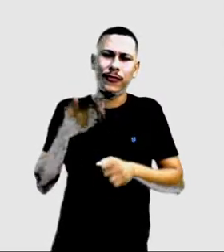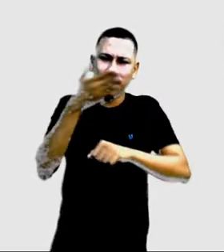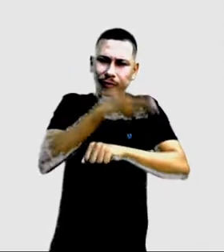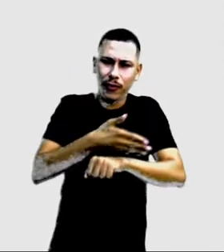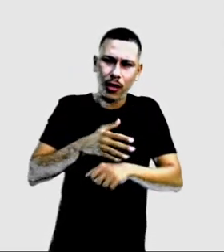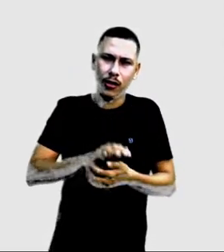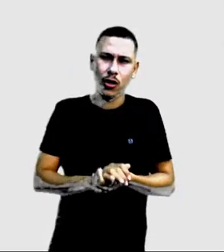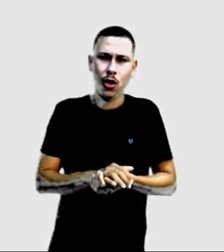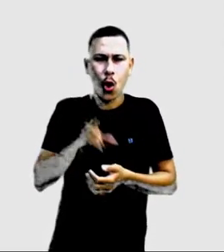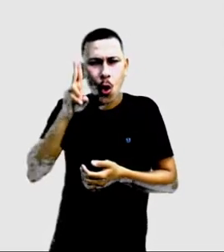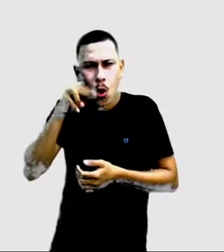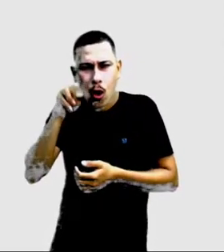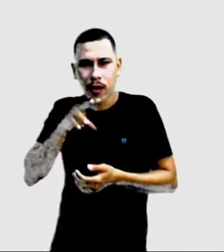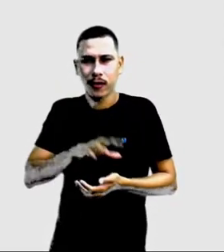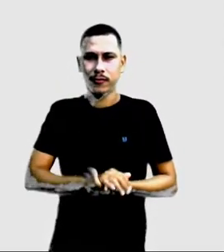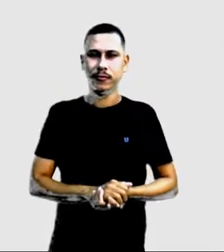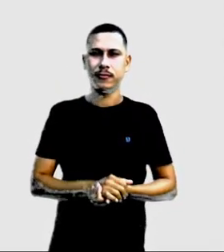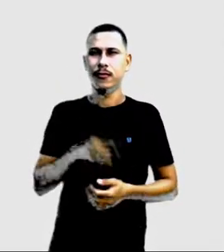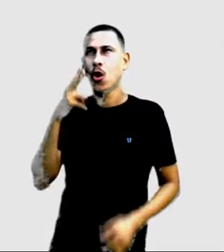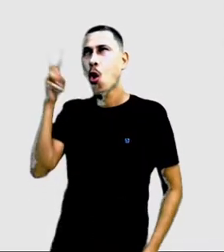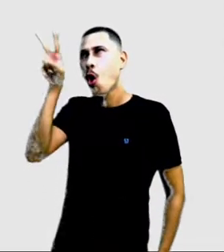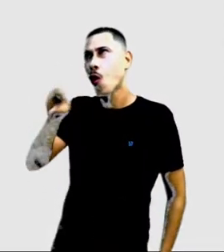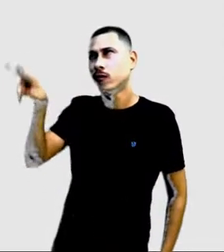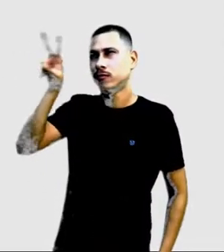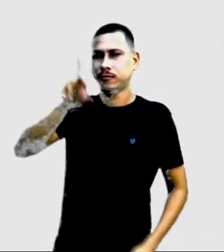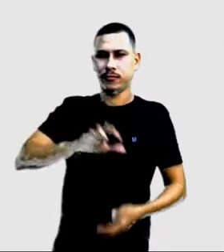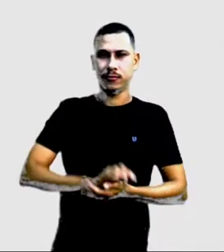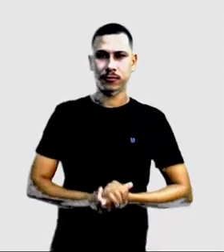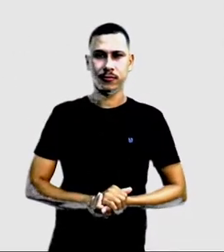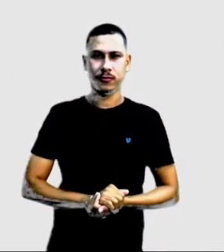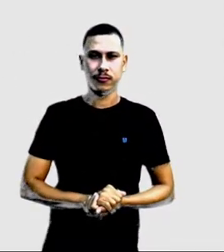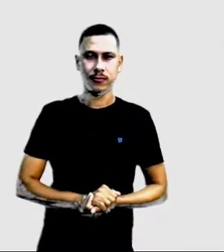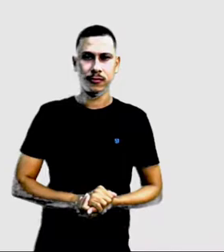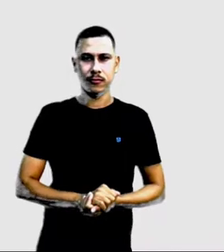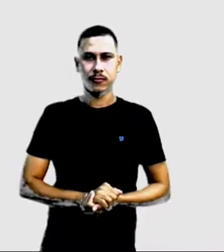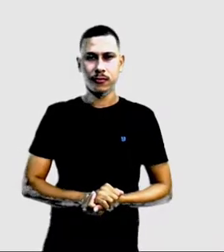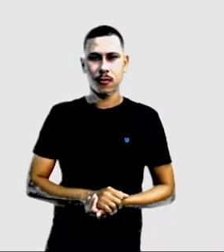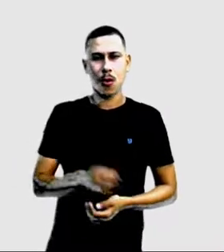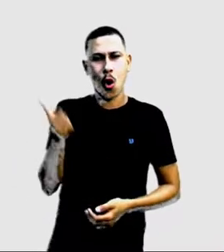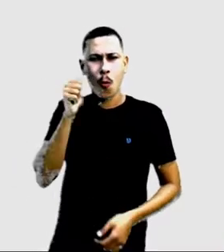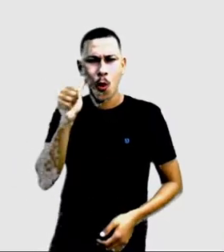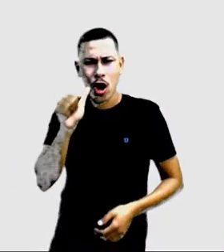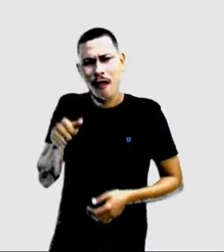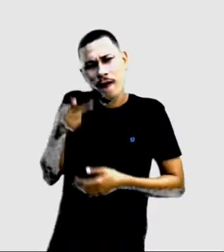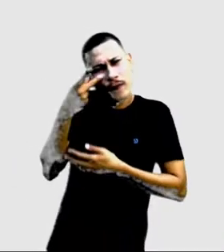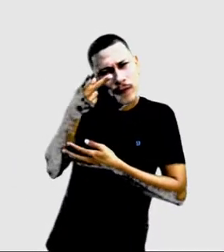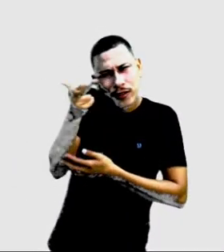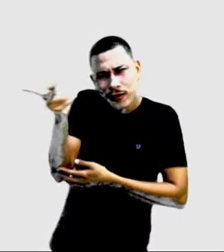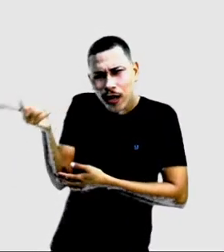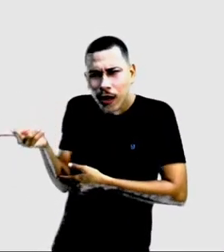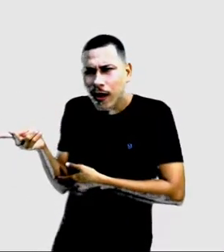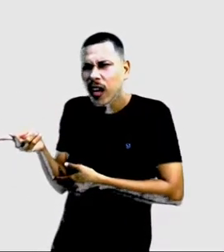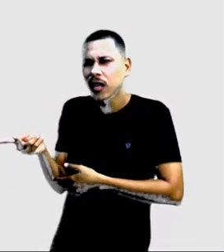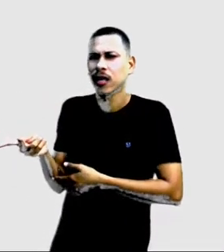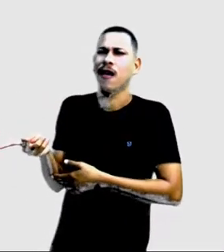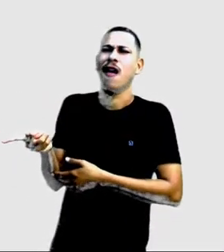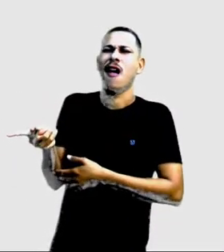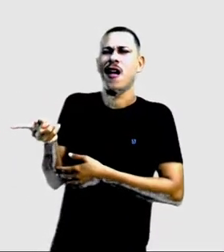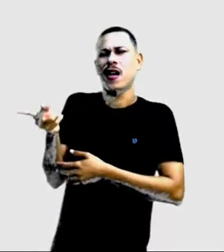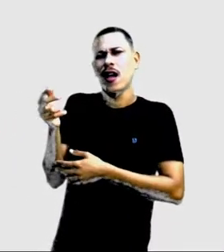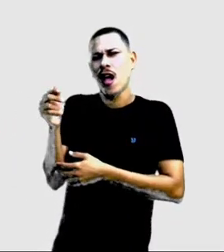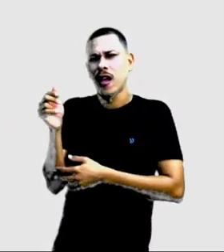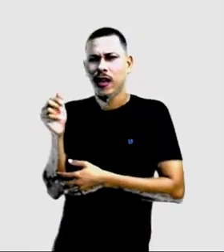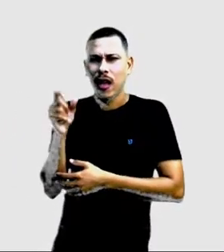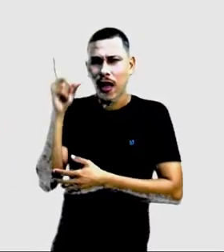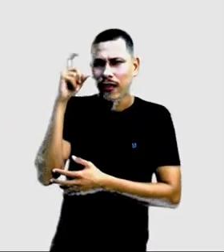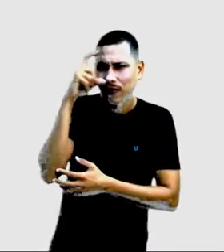him once in a blue moon. Ela o visita raramente. Beleza? Tranquilo? Então